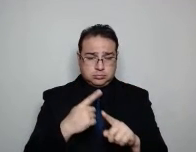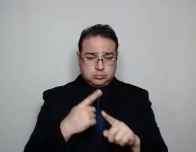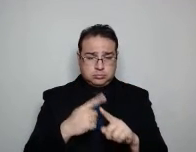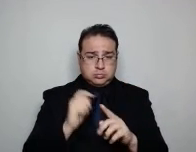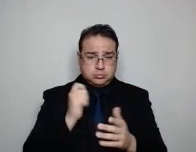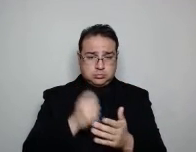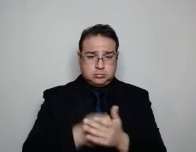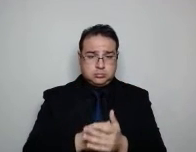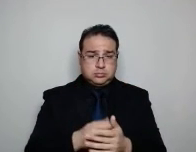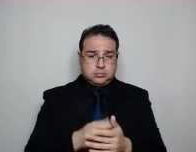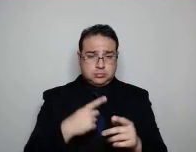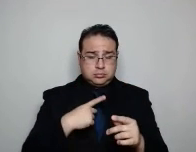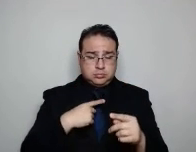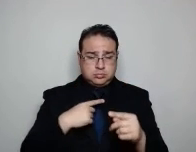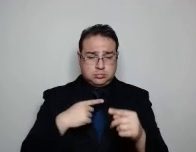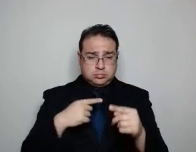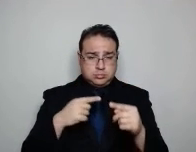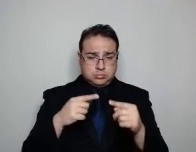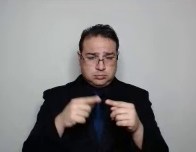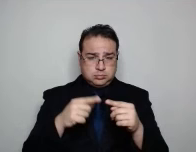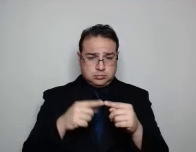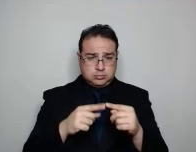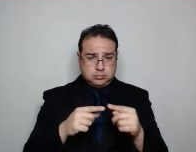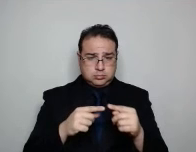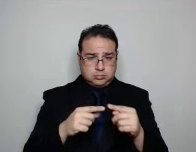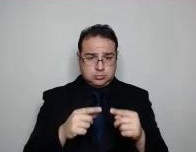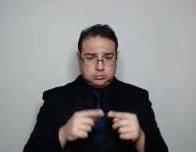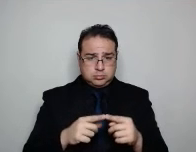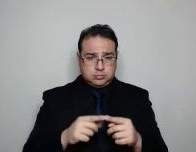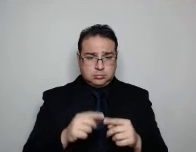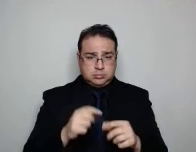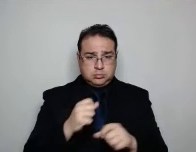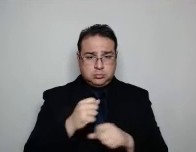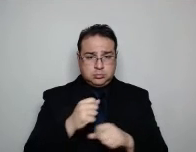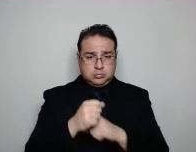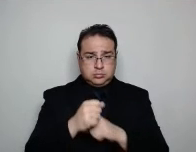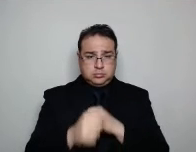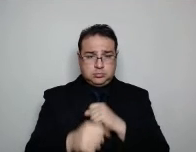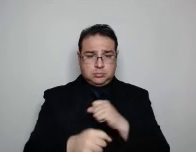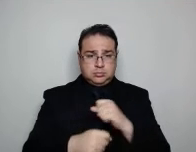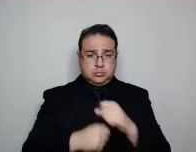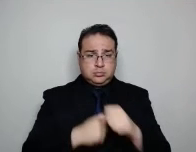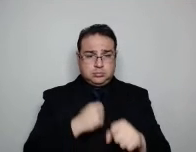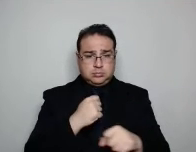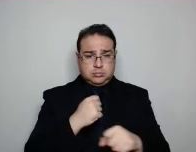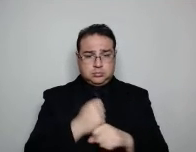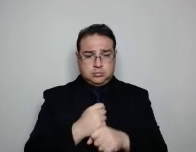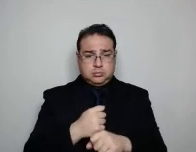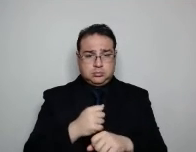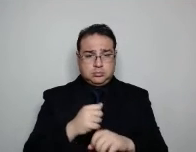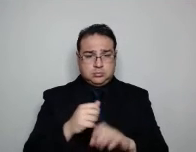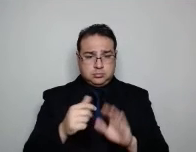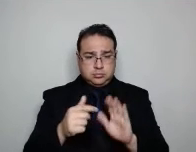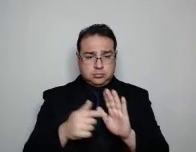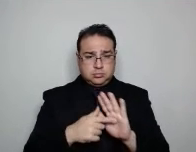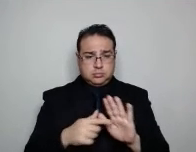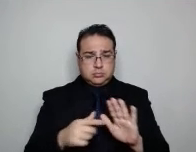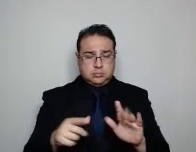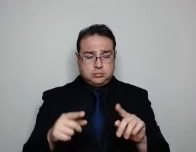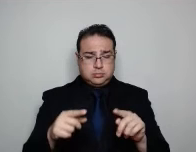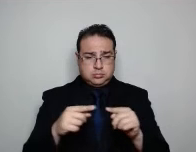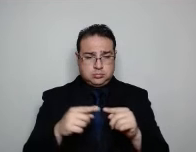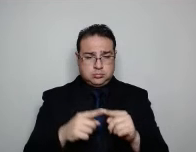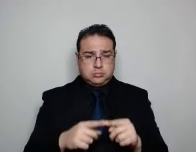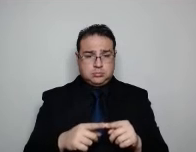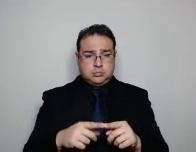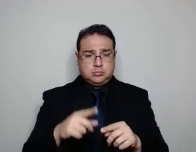tempo superior a um ano, e se por tempo inferior será igual à soma das prestações. Inclusive, na exordial foi elencada a jurisprudência do STJ,